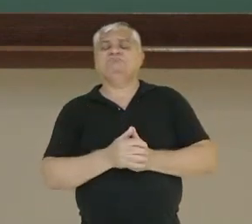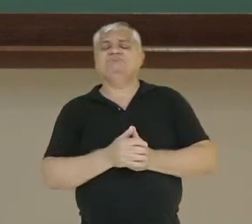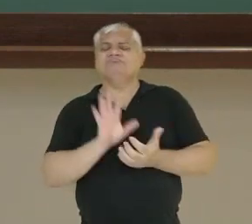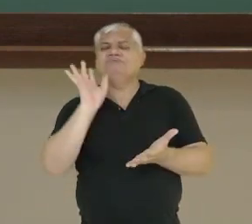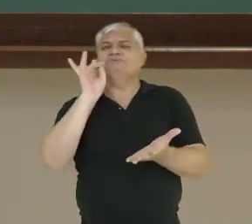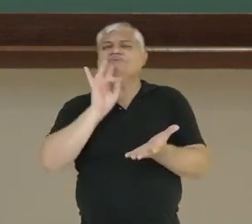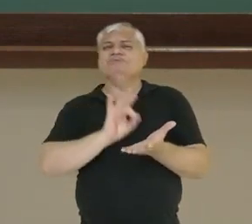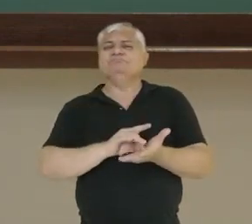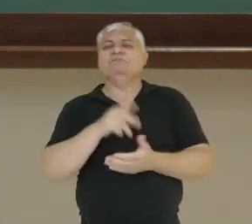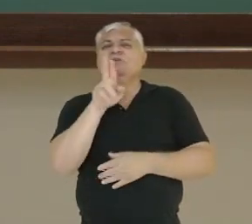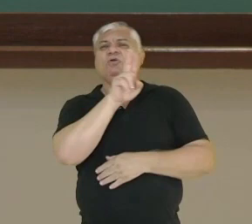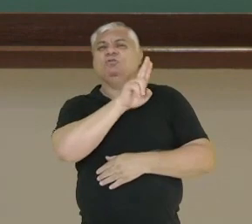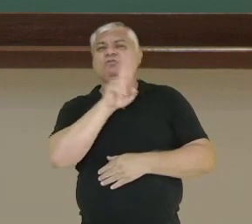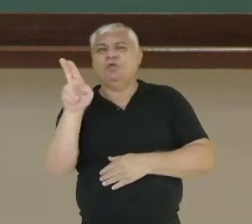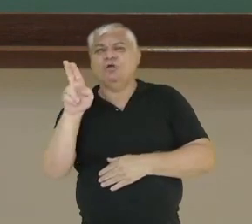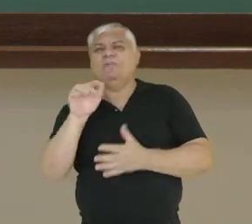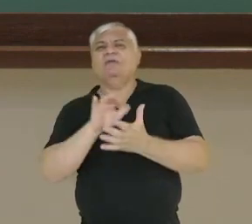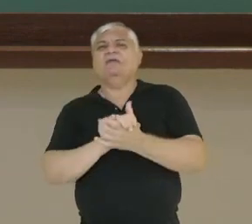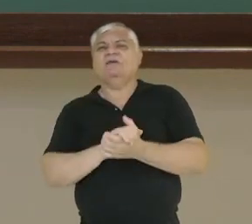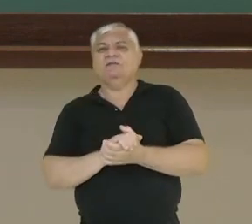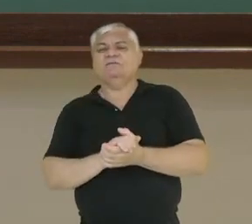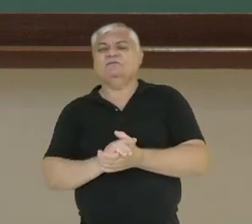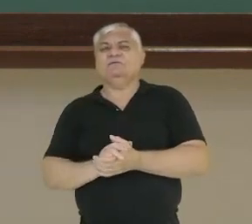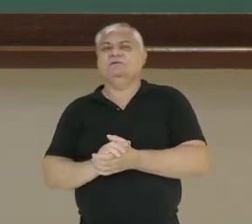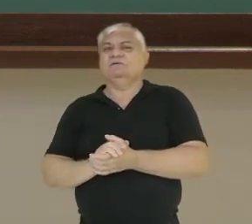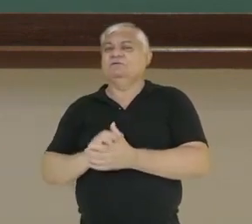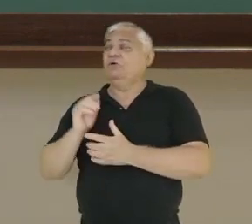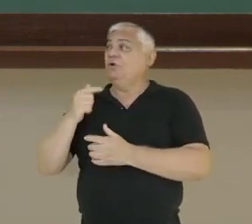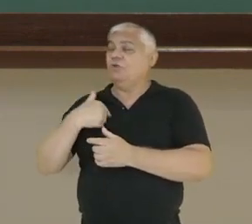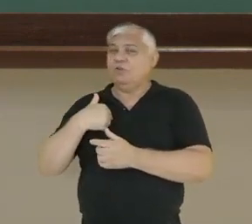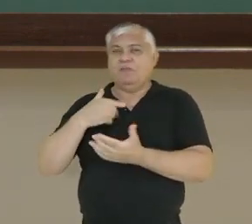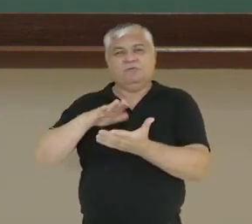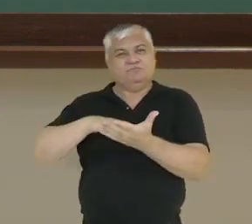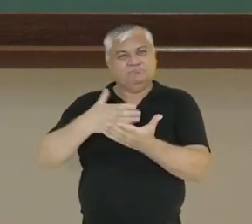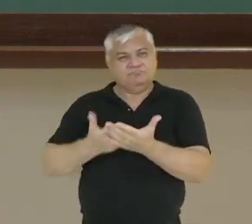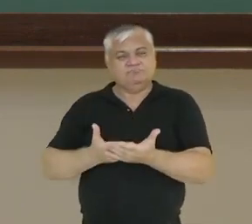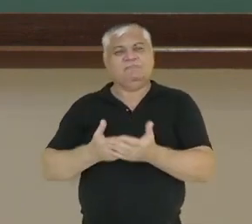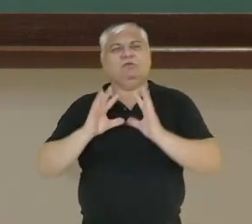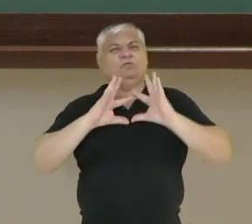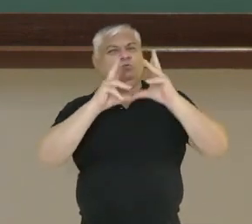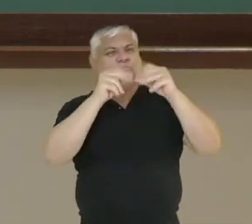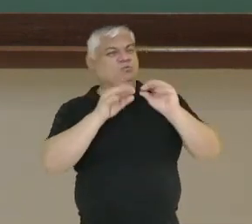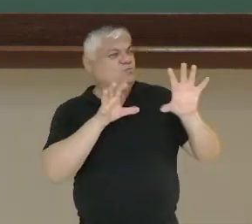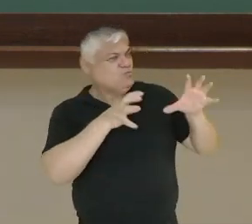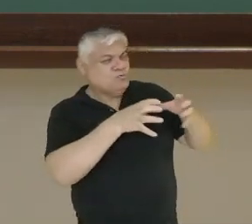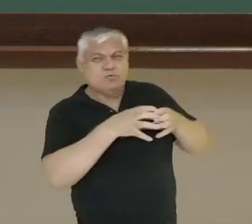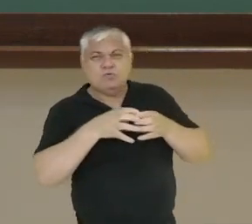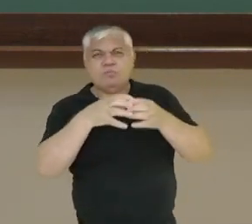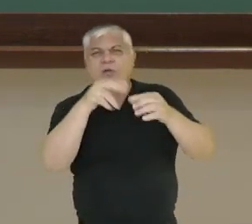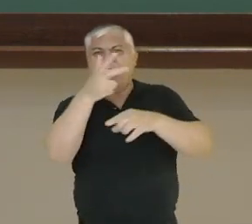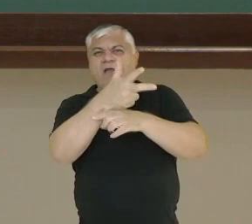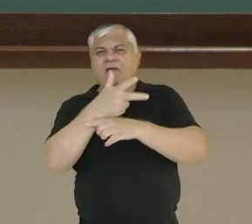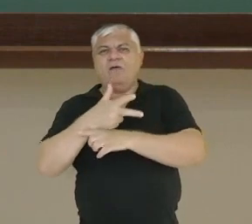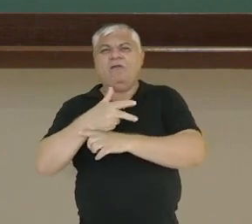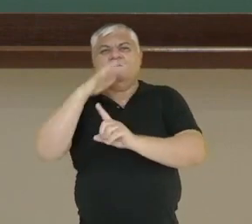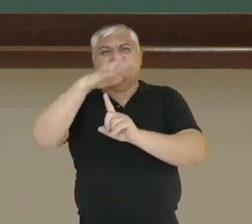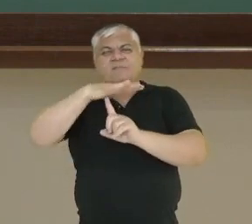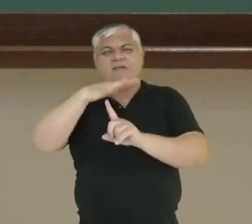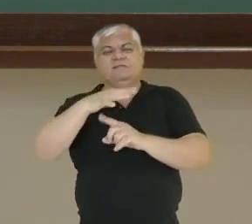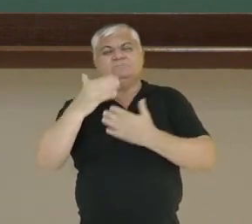sinceramente, em nome do Ronaldinho aqui, em nome de toda a equipe do Aulas Paraná,